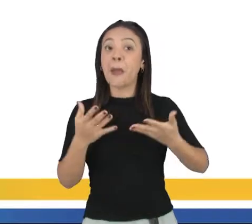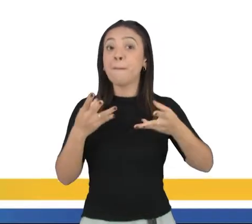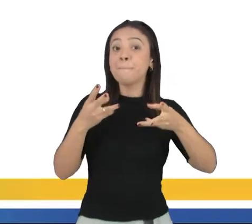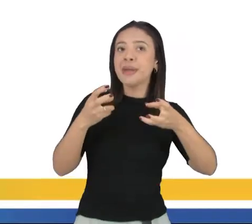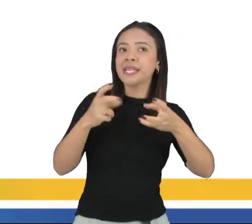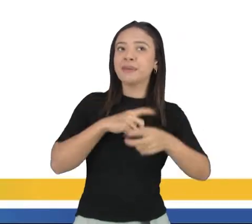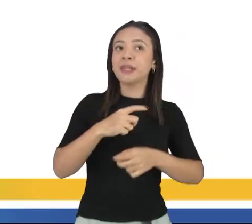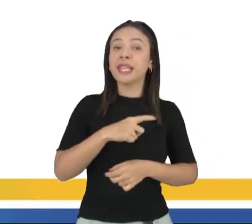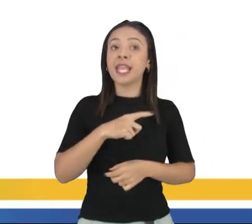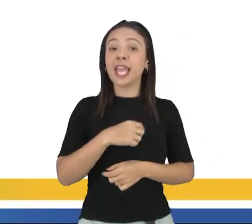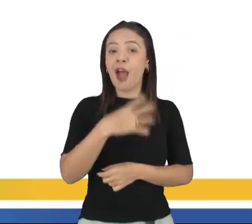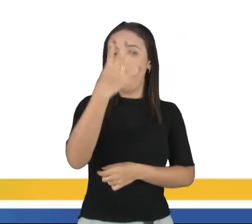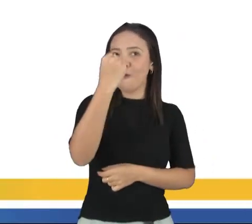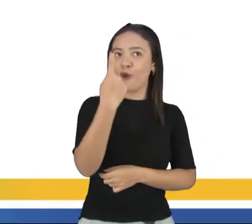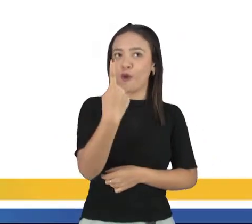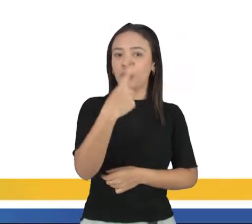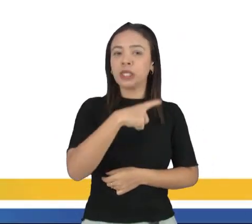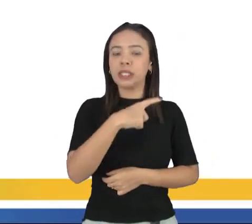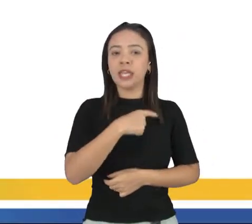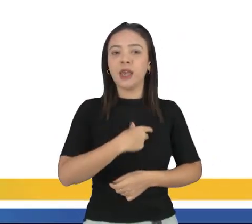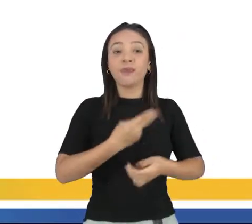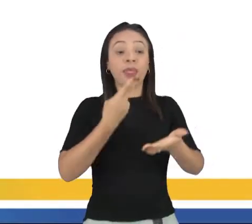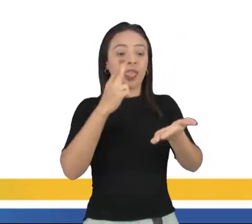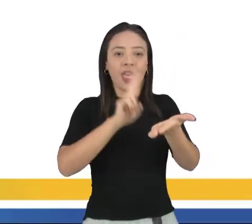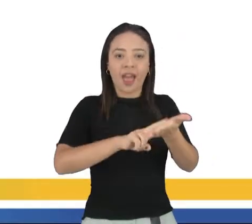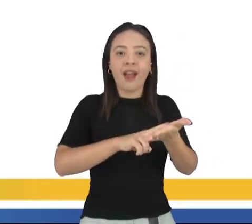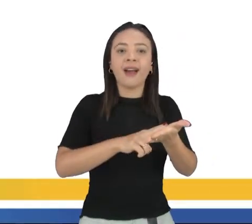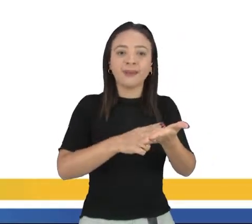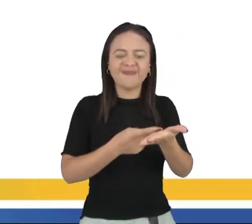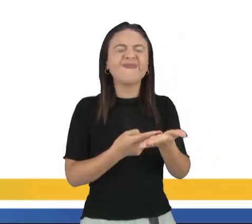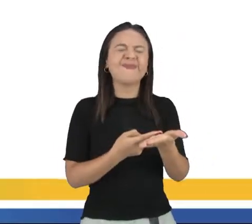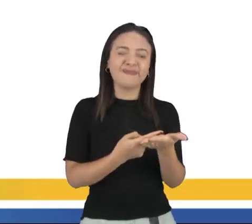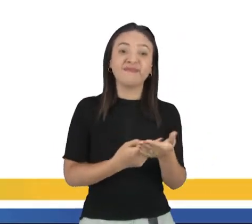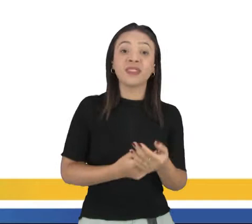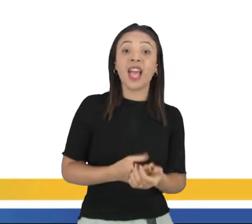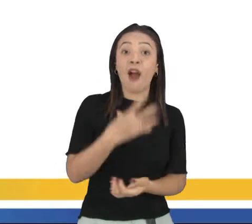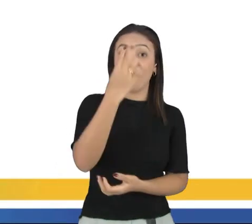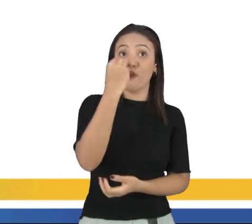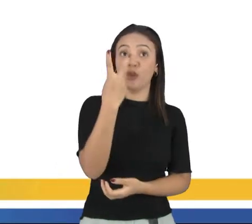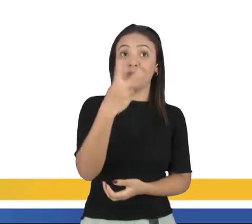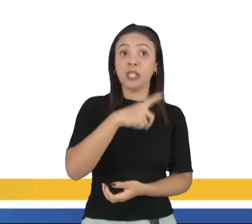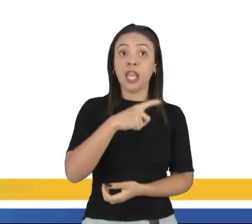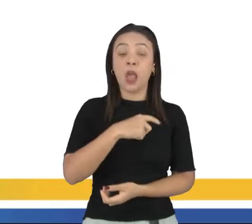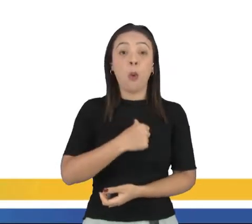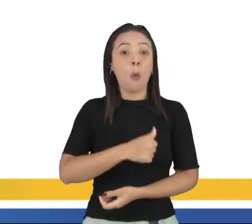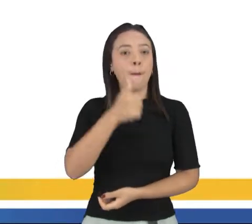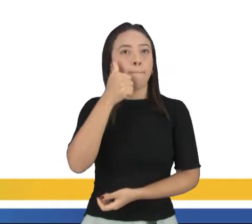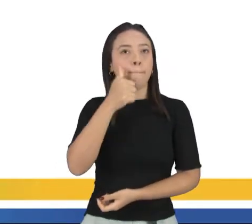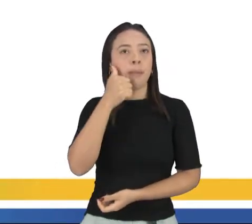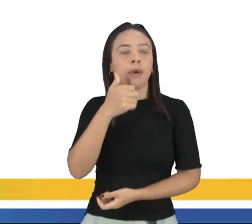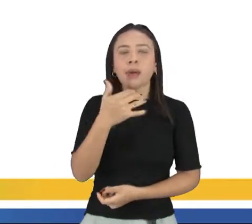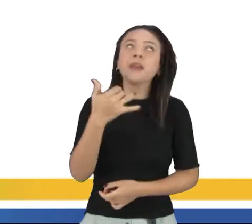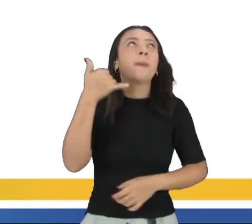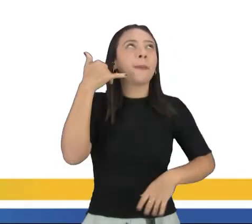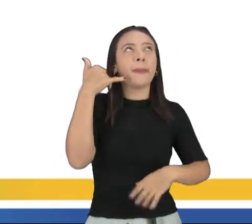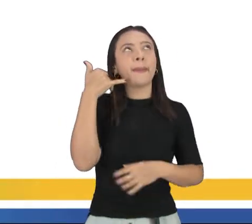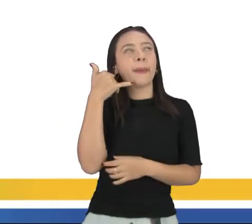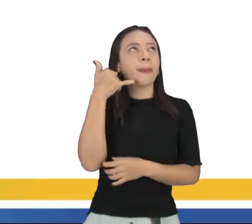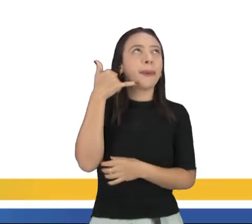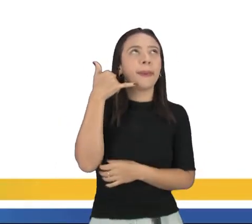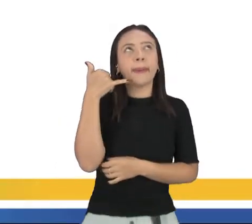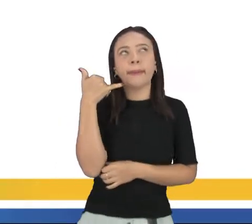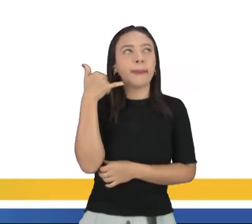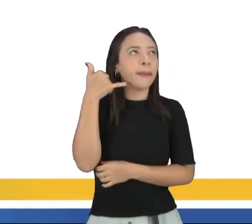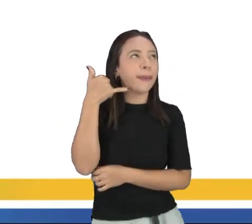aí na a foto um a gente tem as cartas a foto dois a gente tem uma garota falando